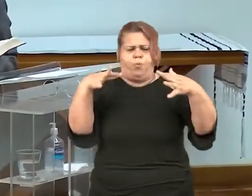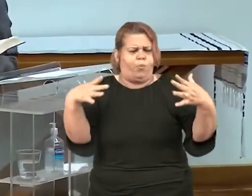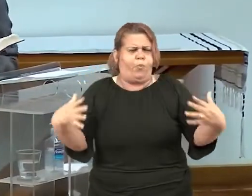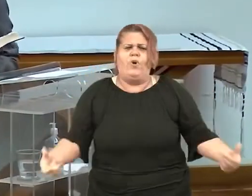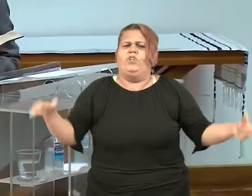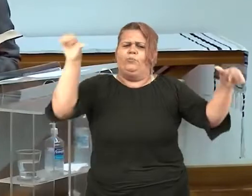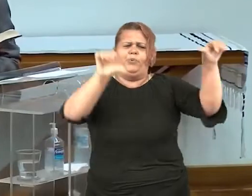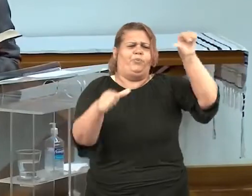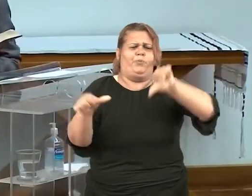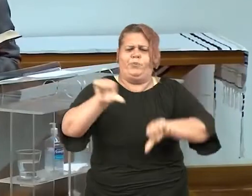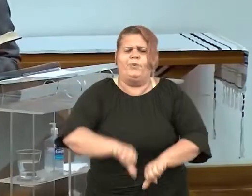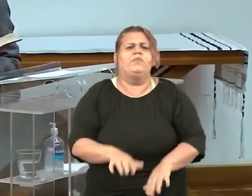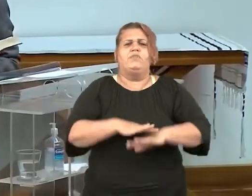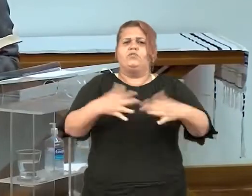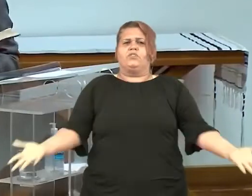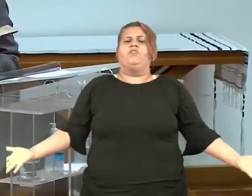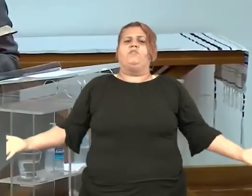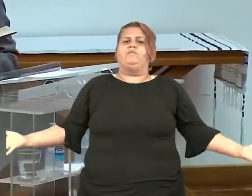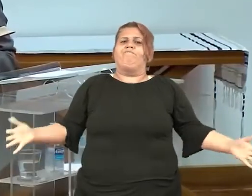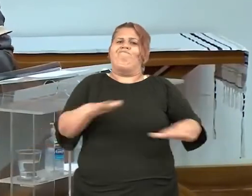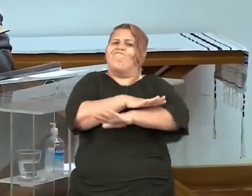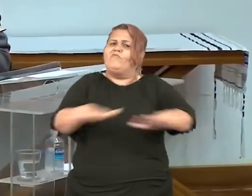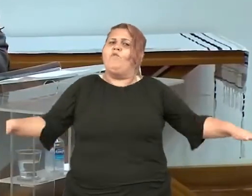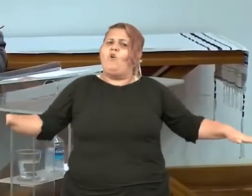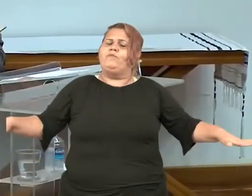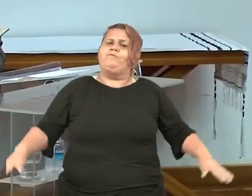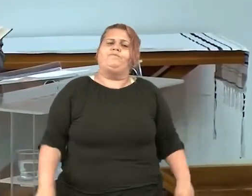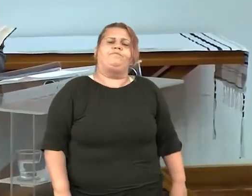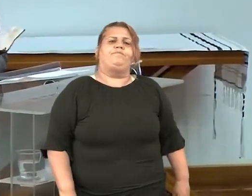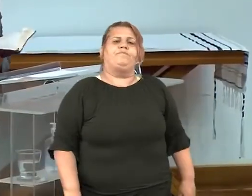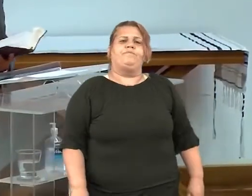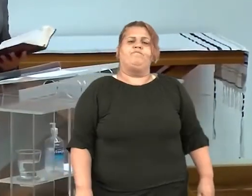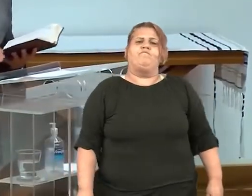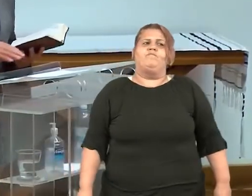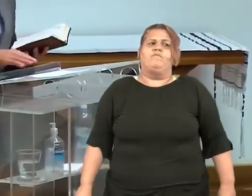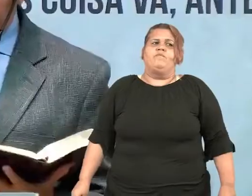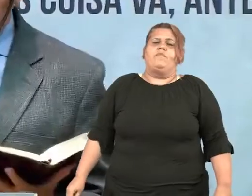esses valores por água abaixo.